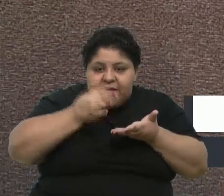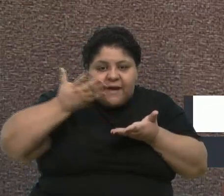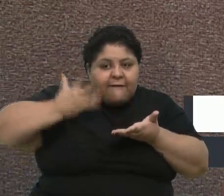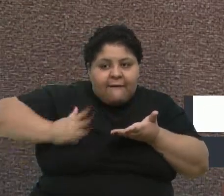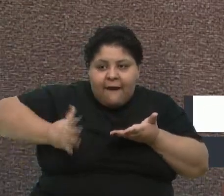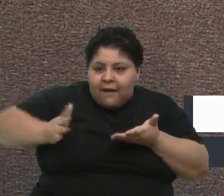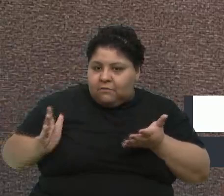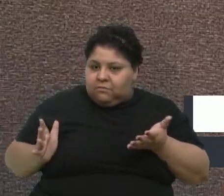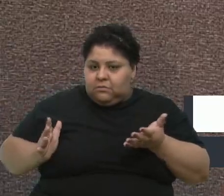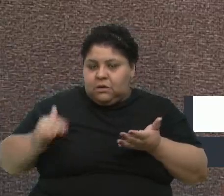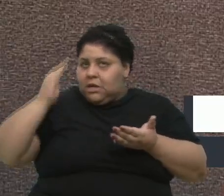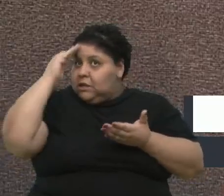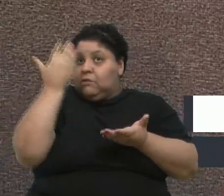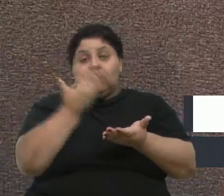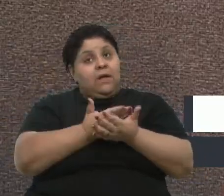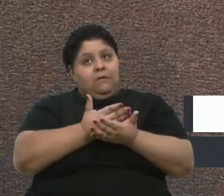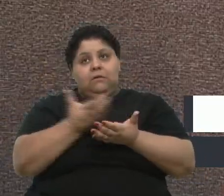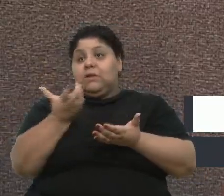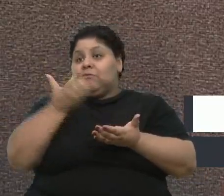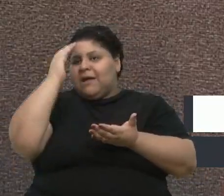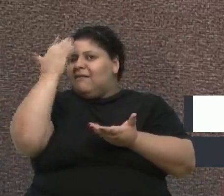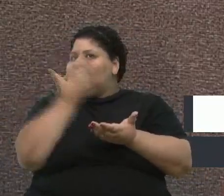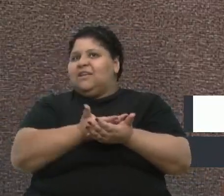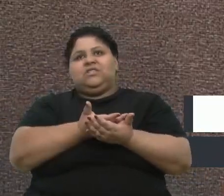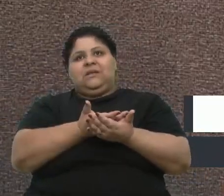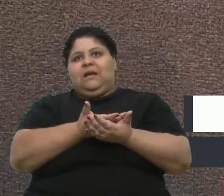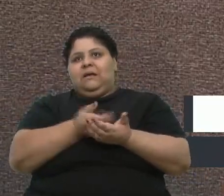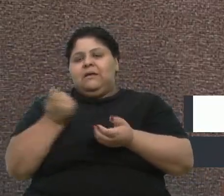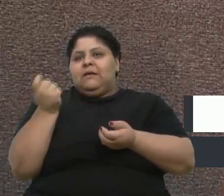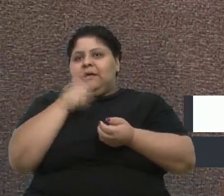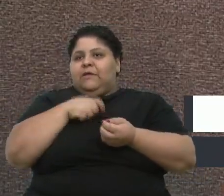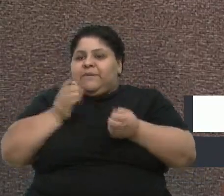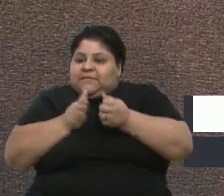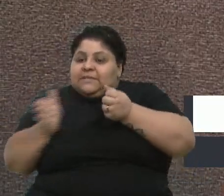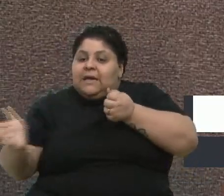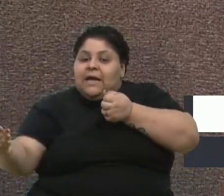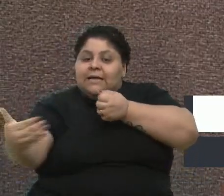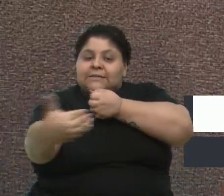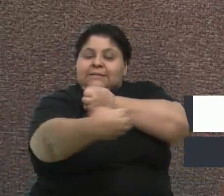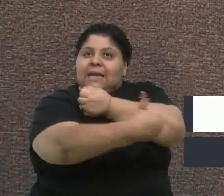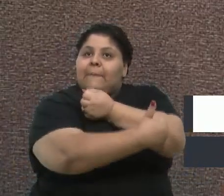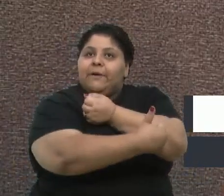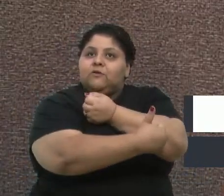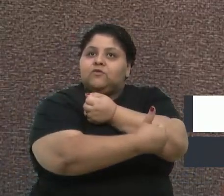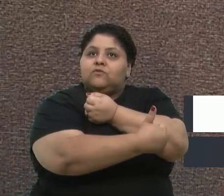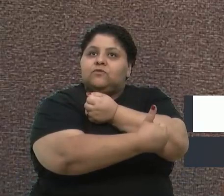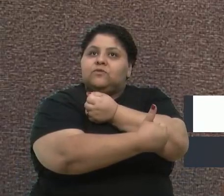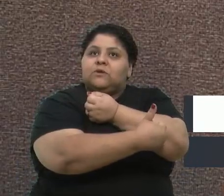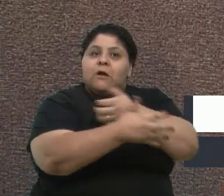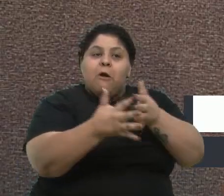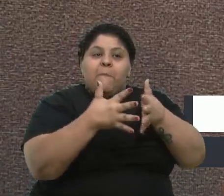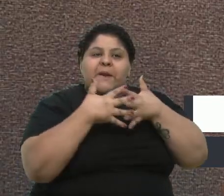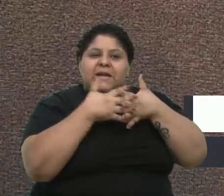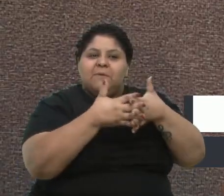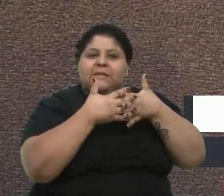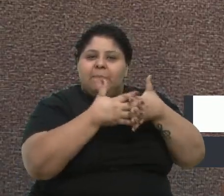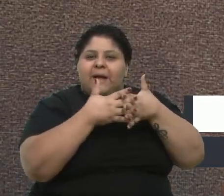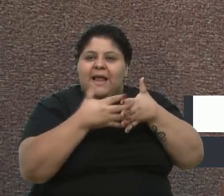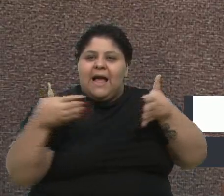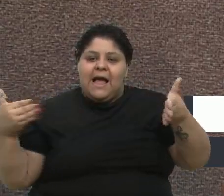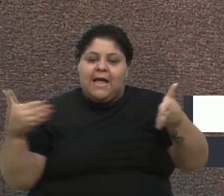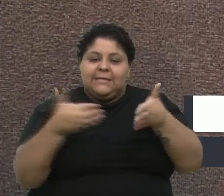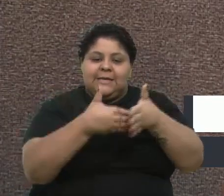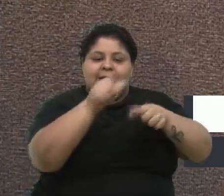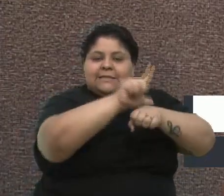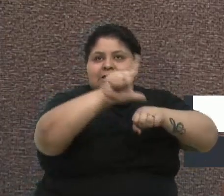Não quero crer que eles entrem pelos fundos para não atrapalhar os empreendimentos dali. Até tem que cuidar com o que eu falo, porque tem a